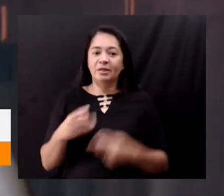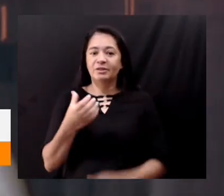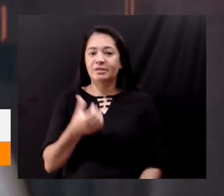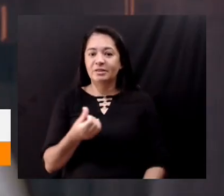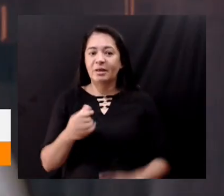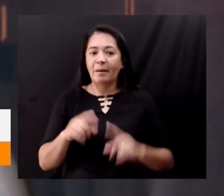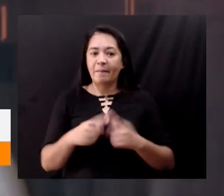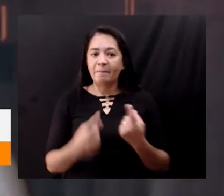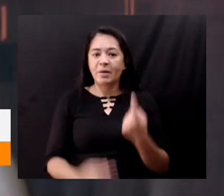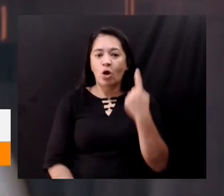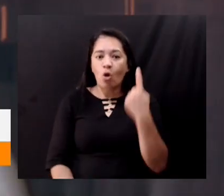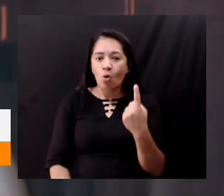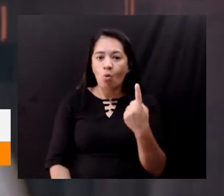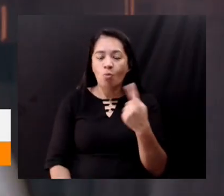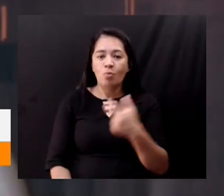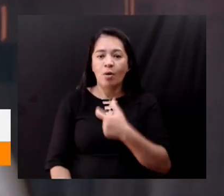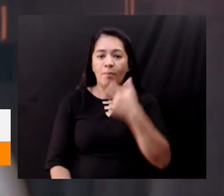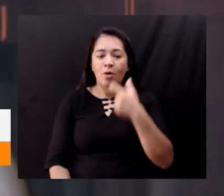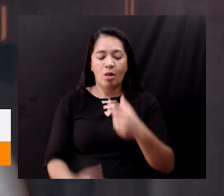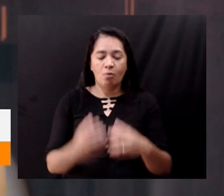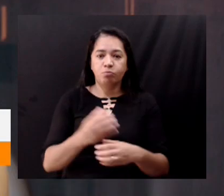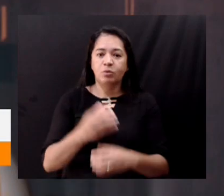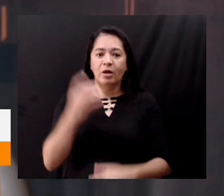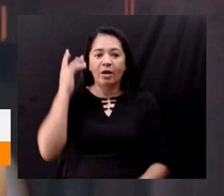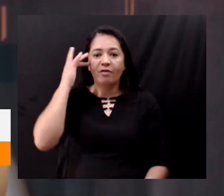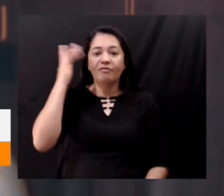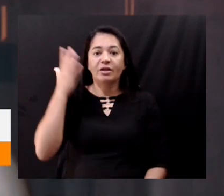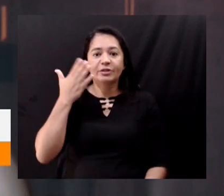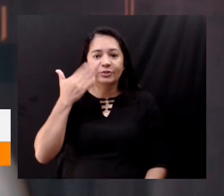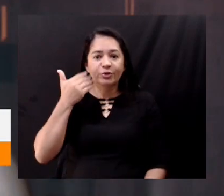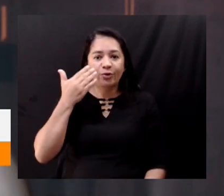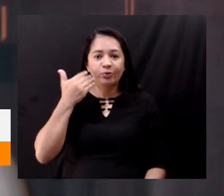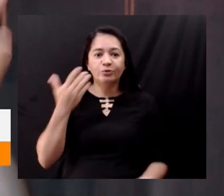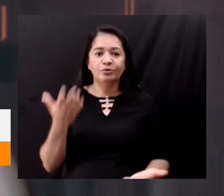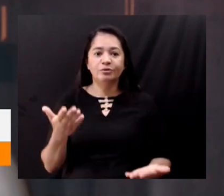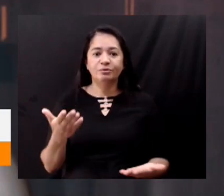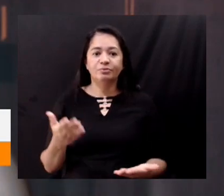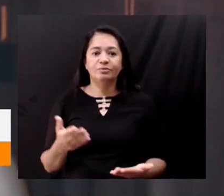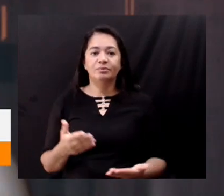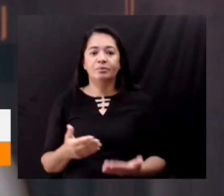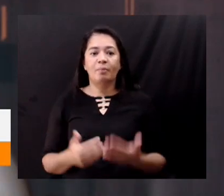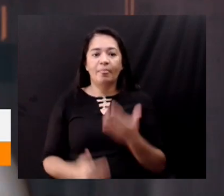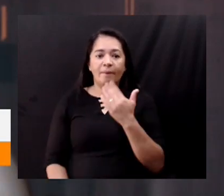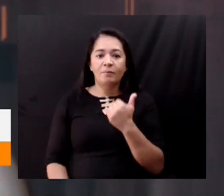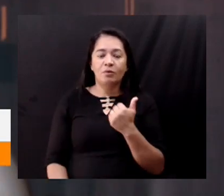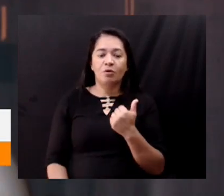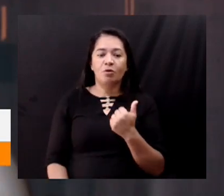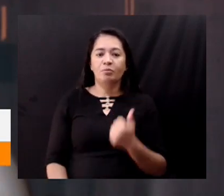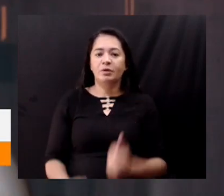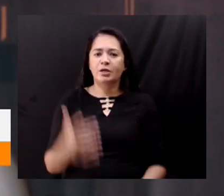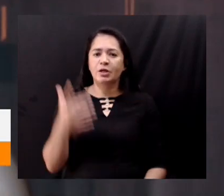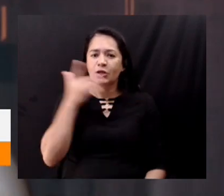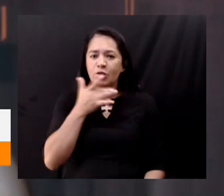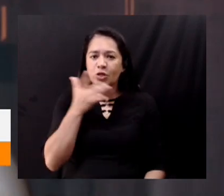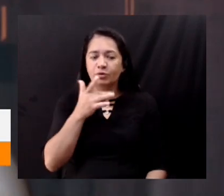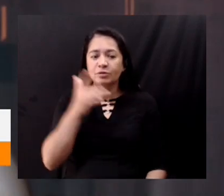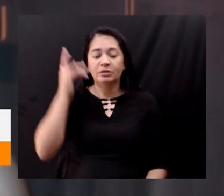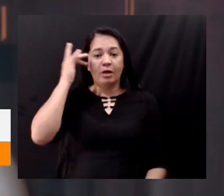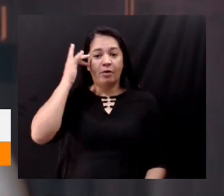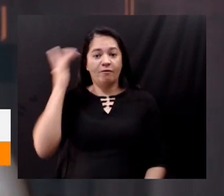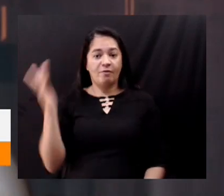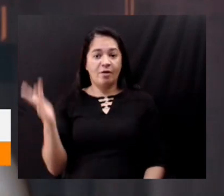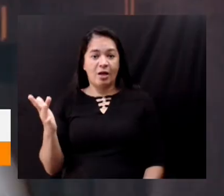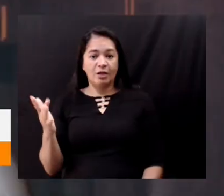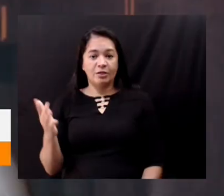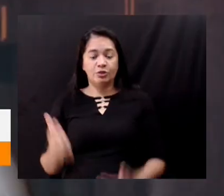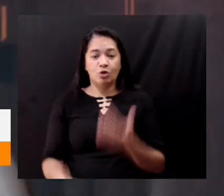muito fácil da gente consumir. Então, são alimentos que, além de hiperpalatáveis, é muito fácil, né? De consumir, Uhum. rápido,